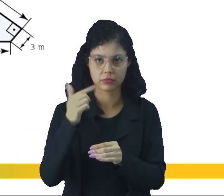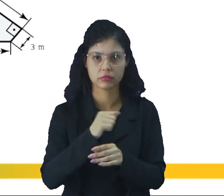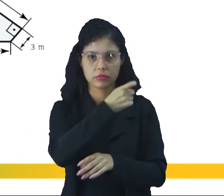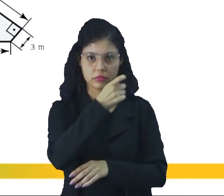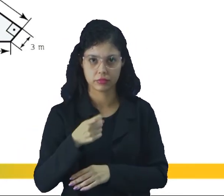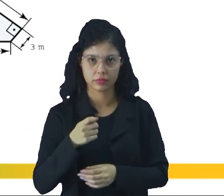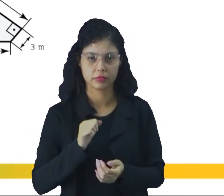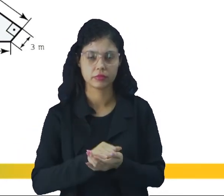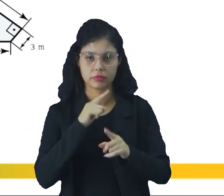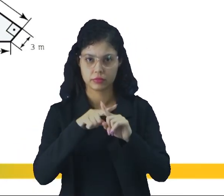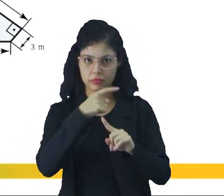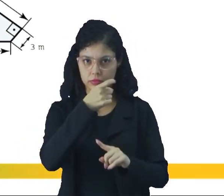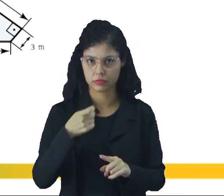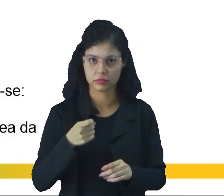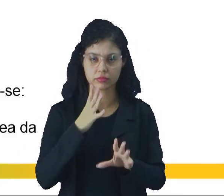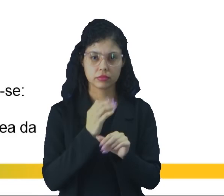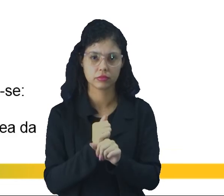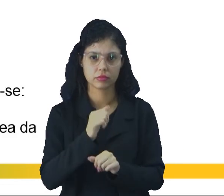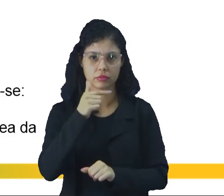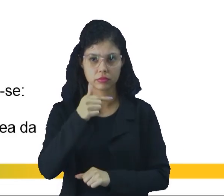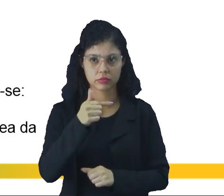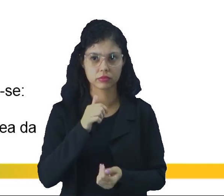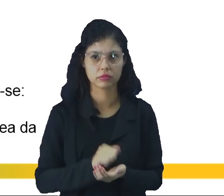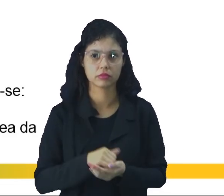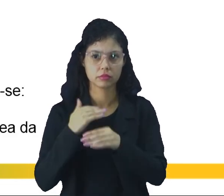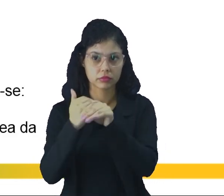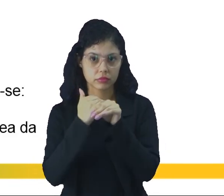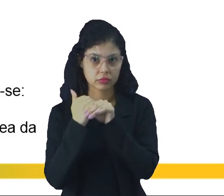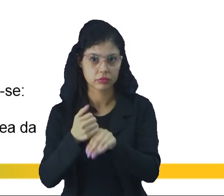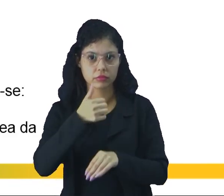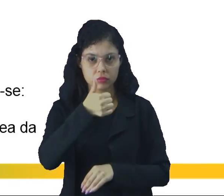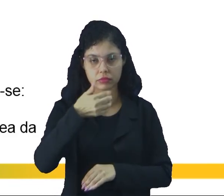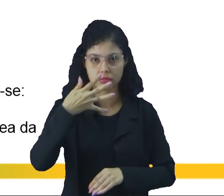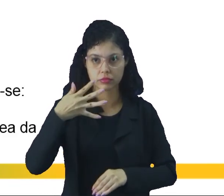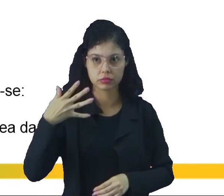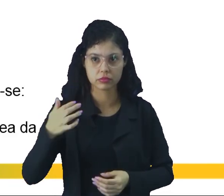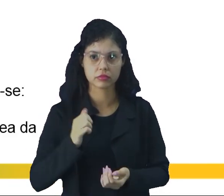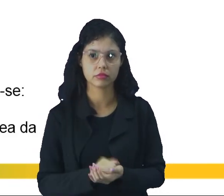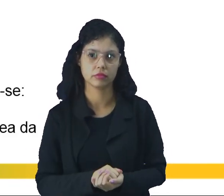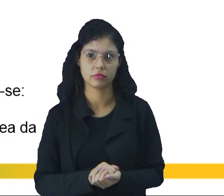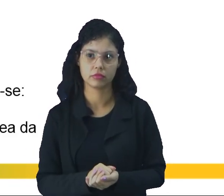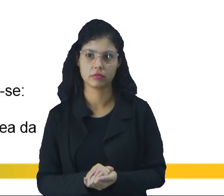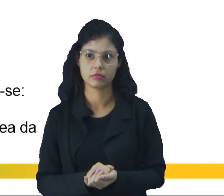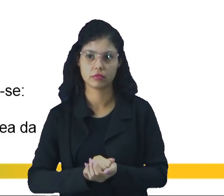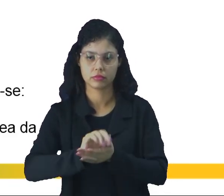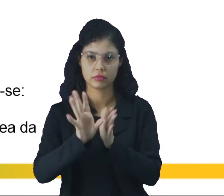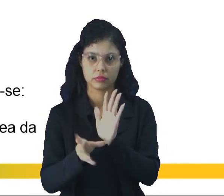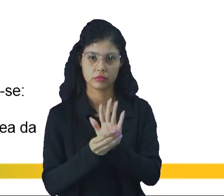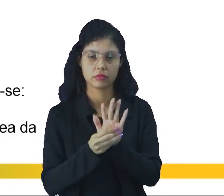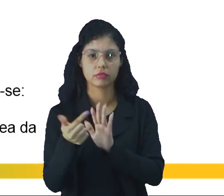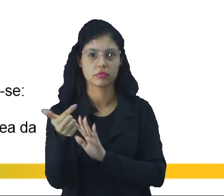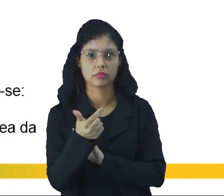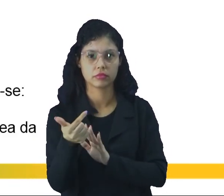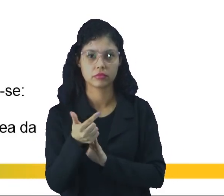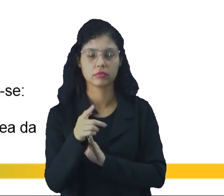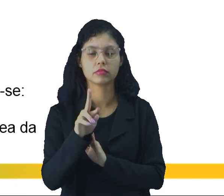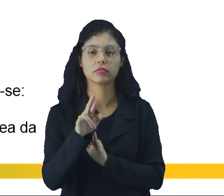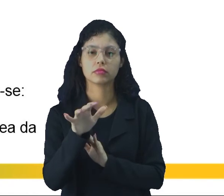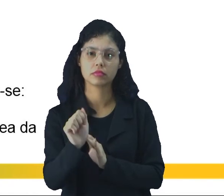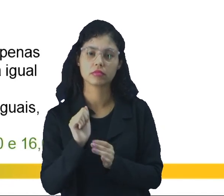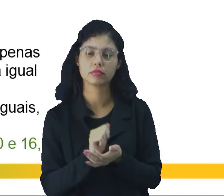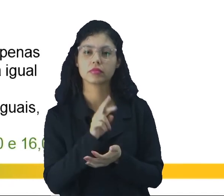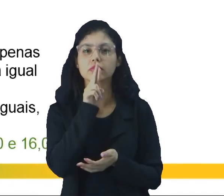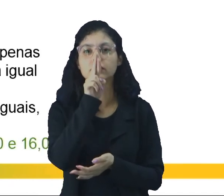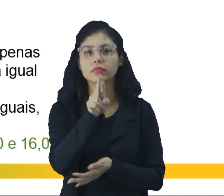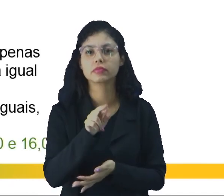fazer x vezes x mais 7 e igualar a 144. Eu vou cair numa equação do segundo grau, que eu vou